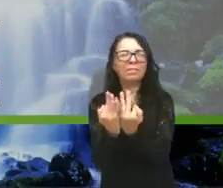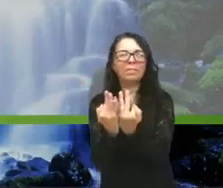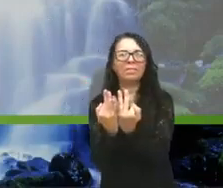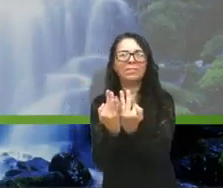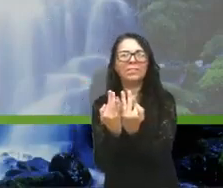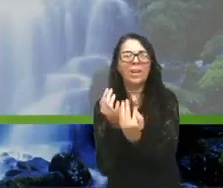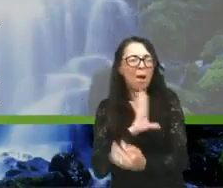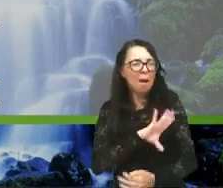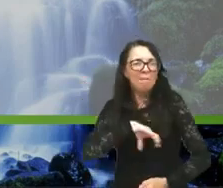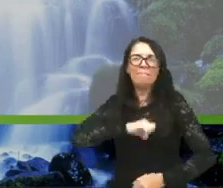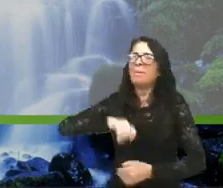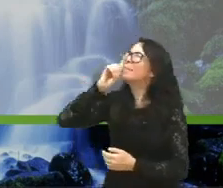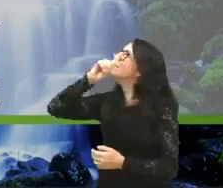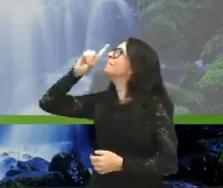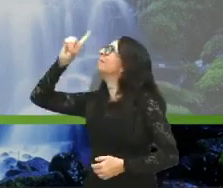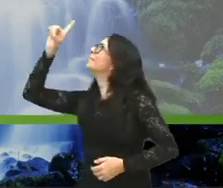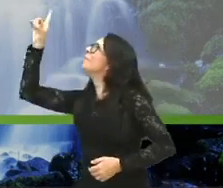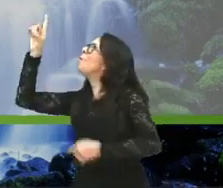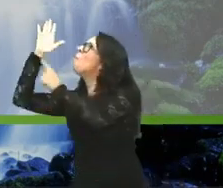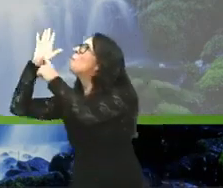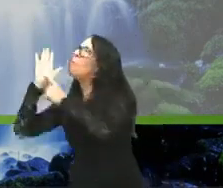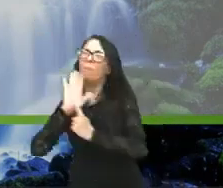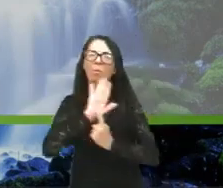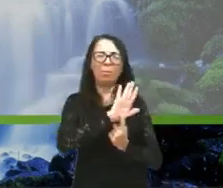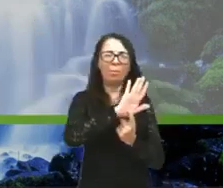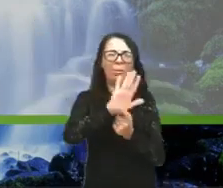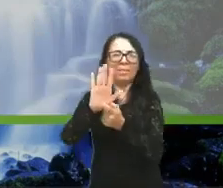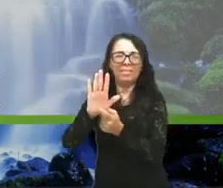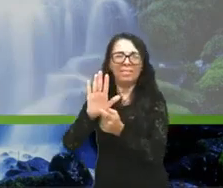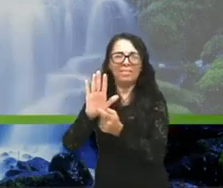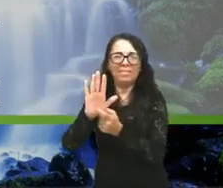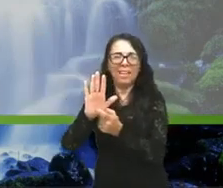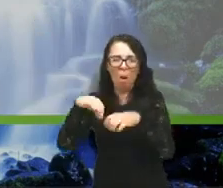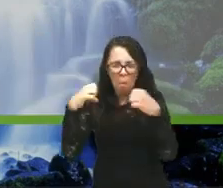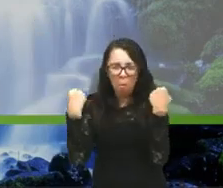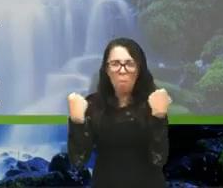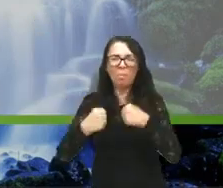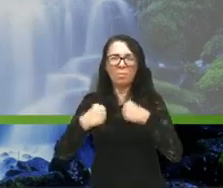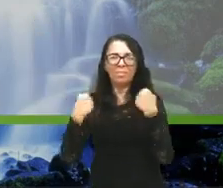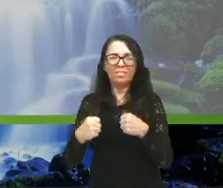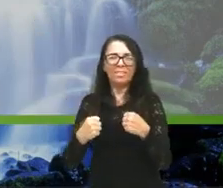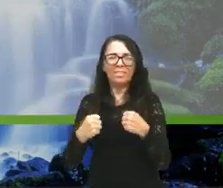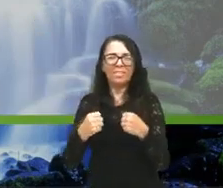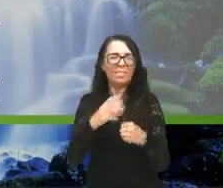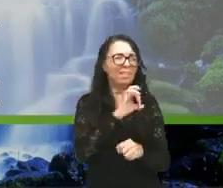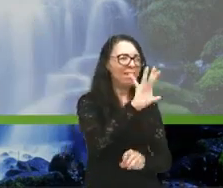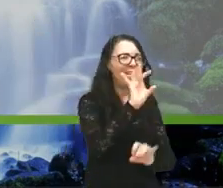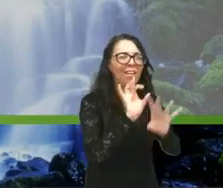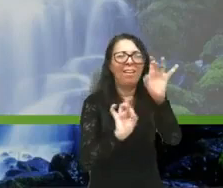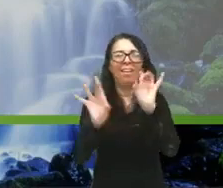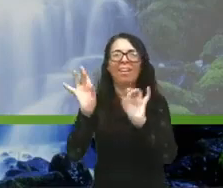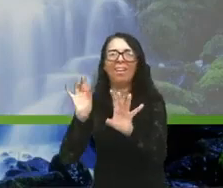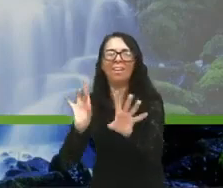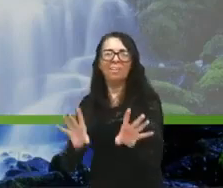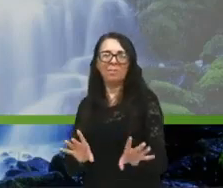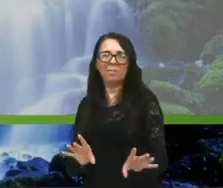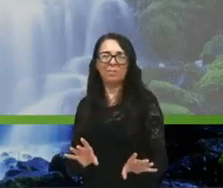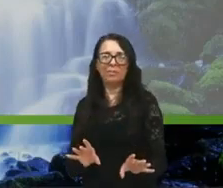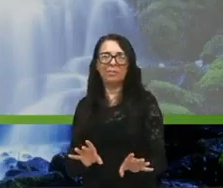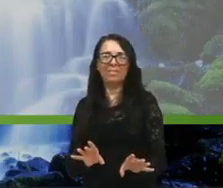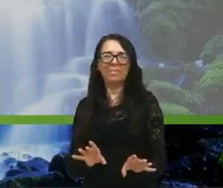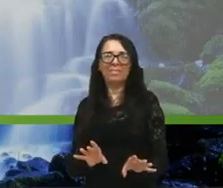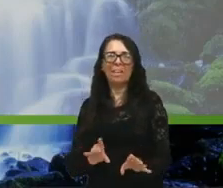Querido Deus, mostre que tu és santo. Quebranta os corações em cada